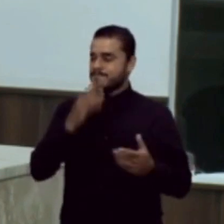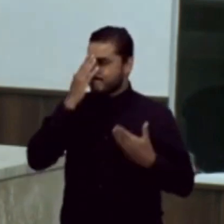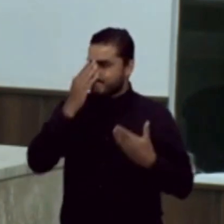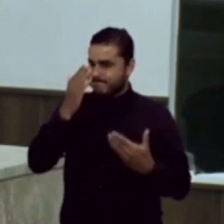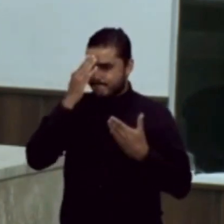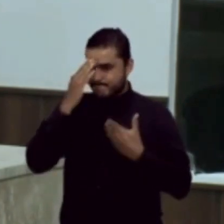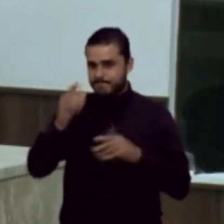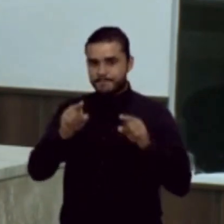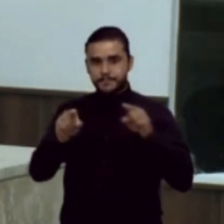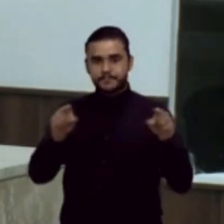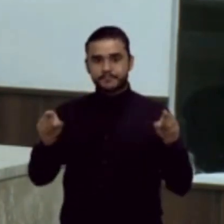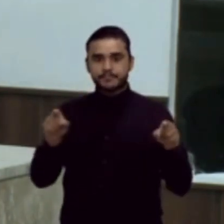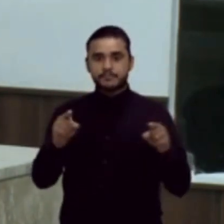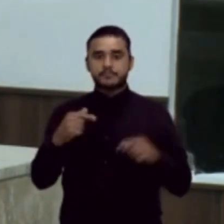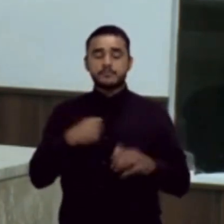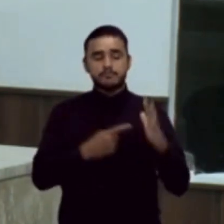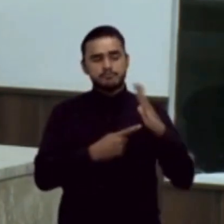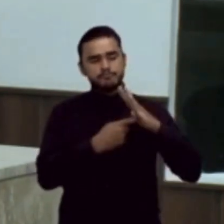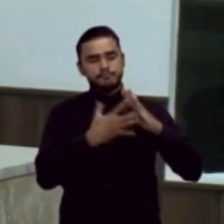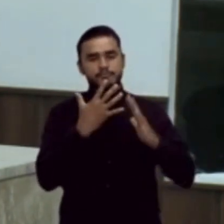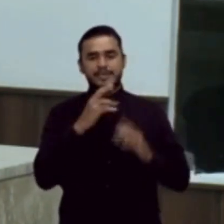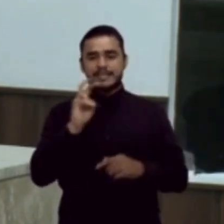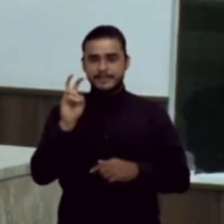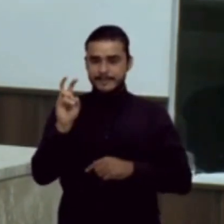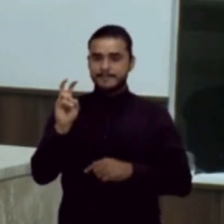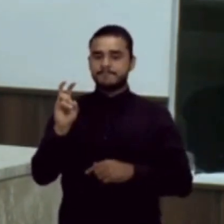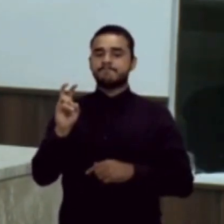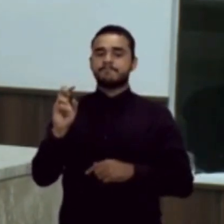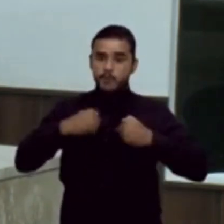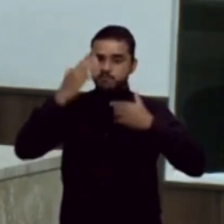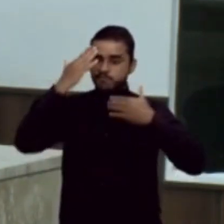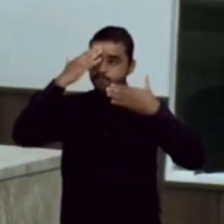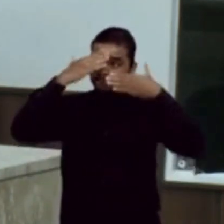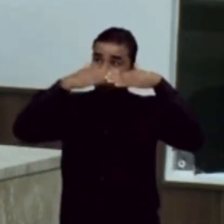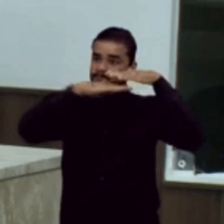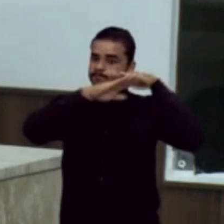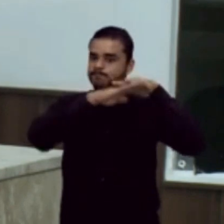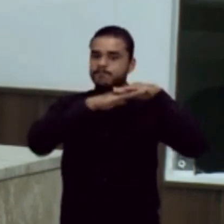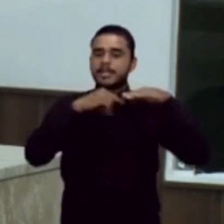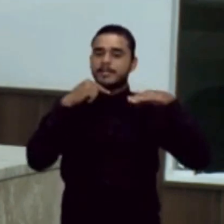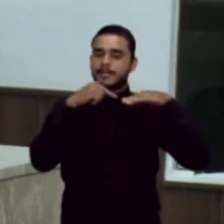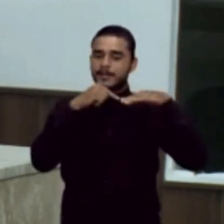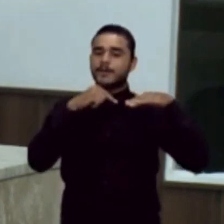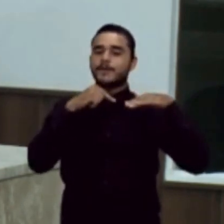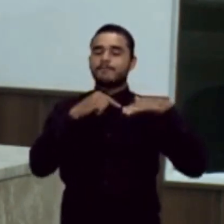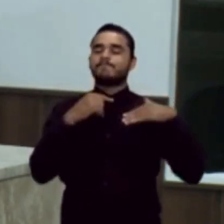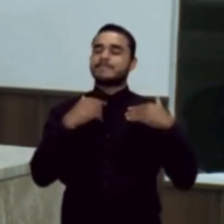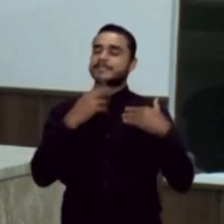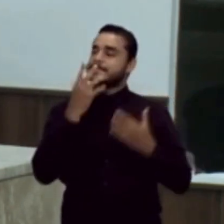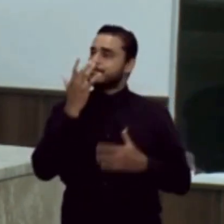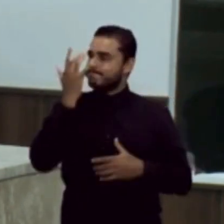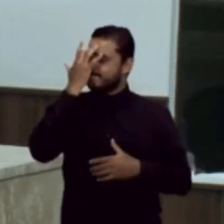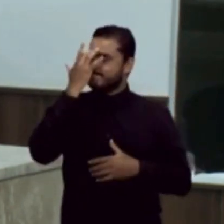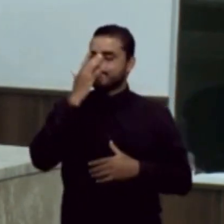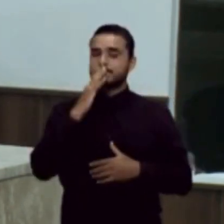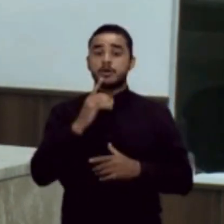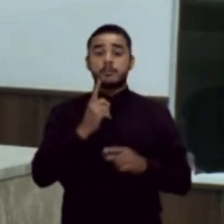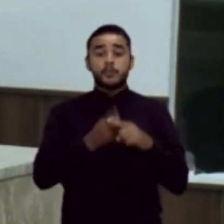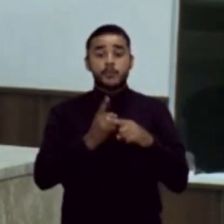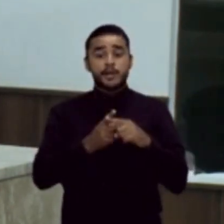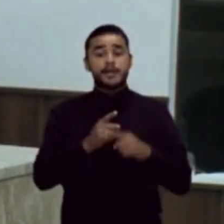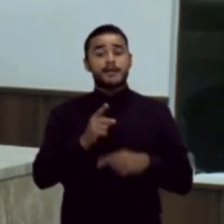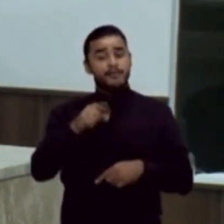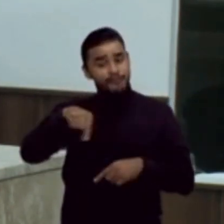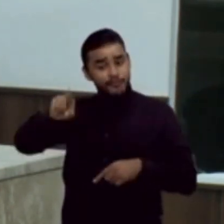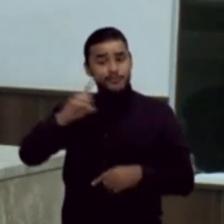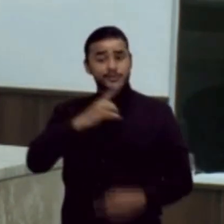ao longo desses 5 mandatos em que eu estou aqui na Câmara Municipal. Penso que quando um vereador se elege deputado estadual, se elege